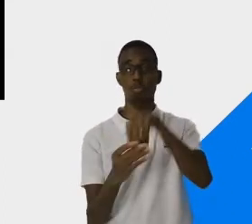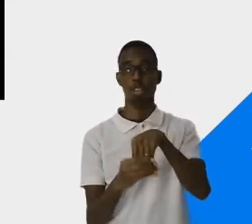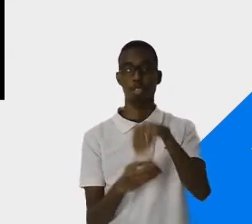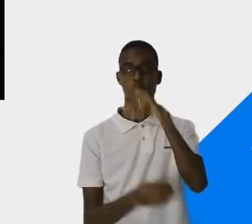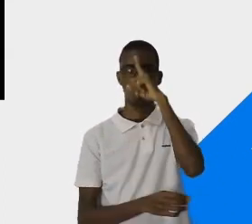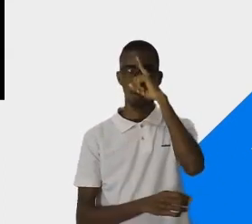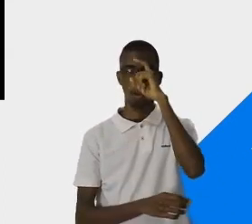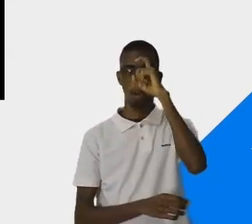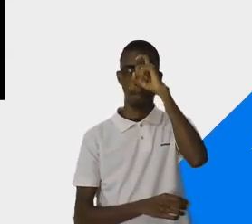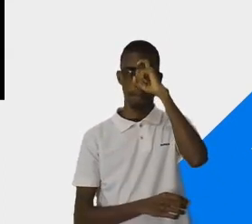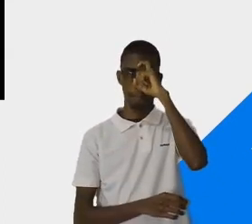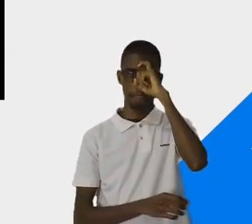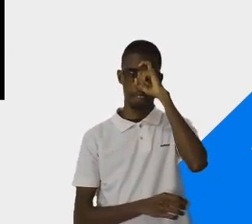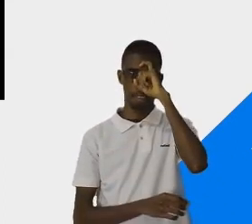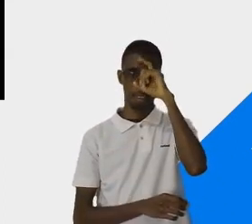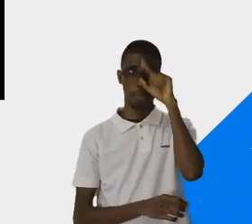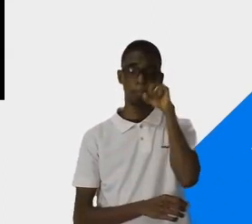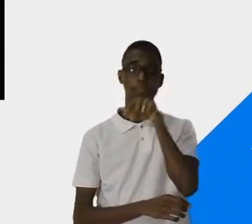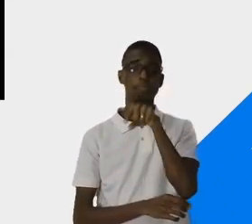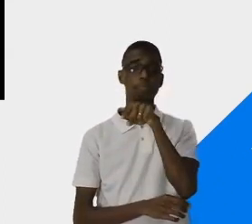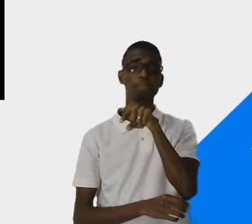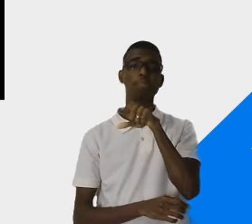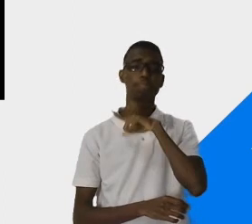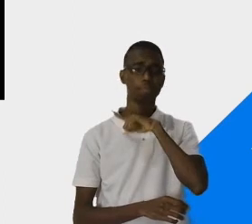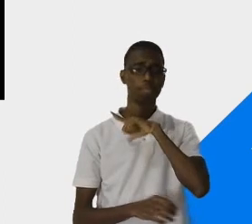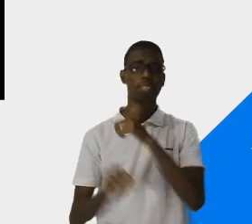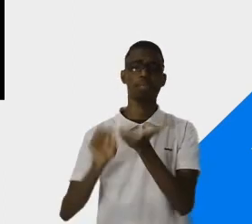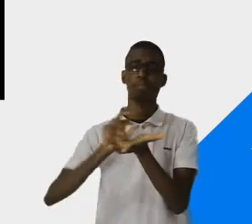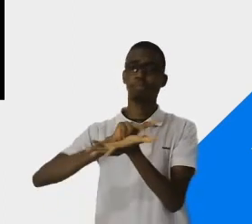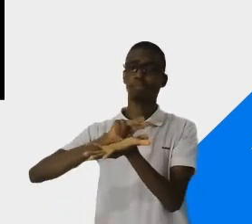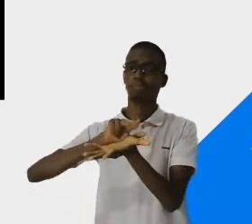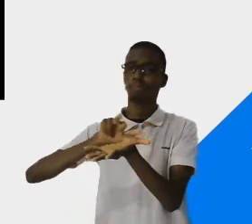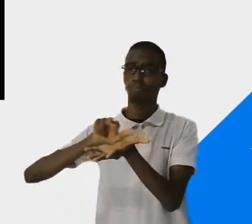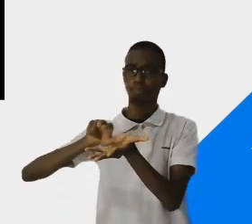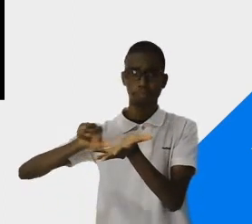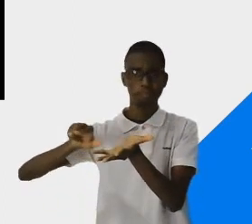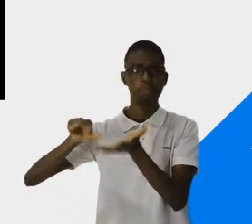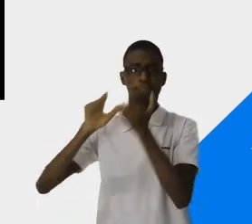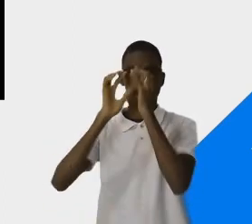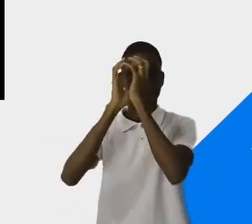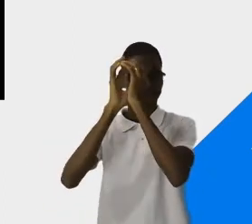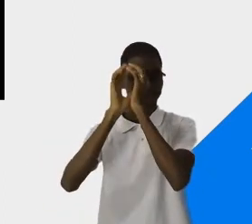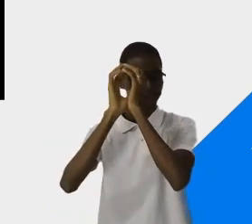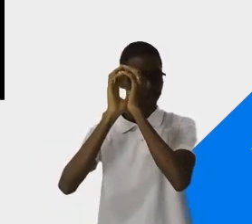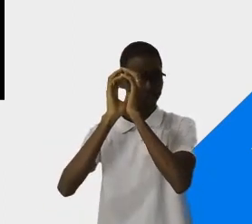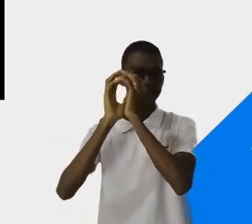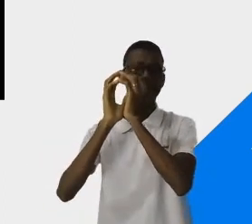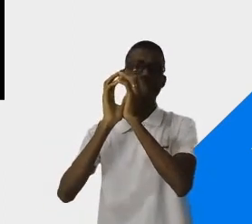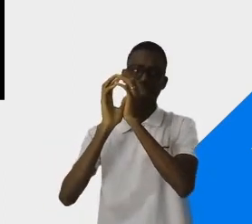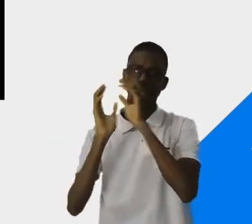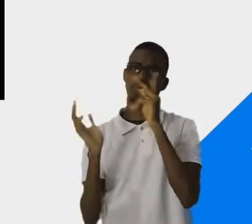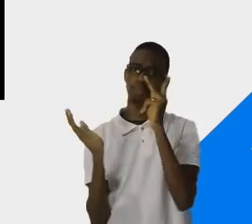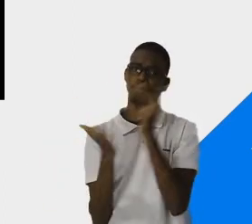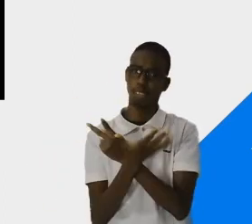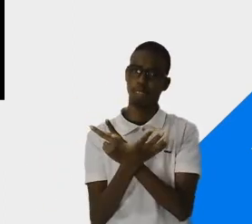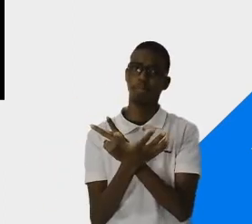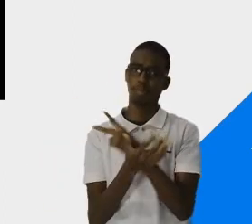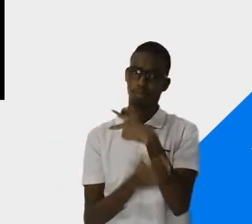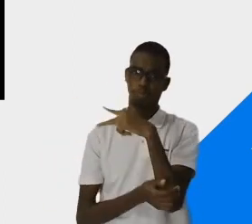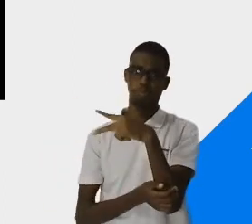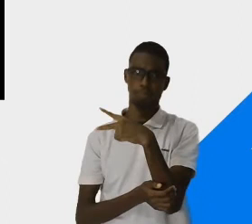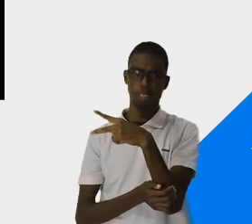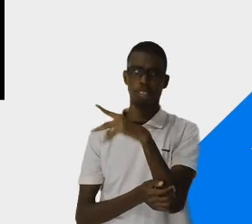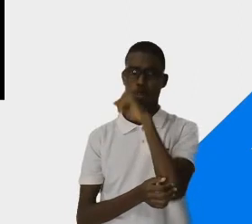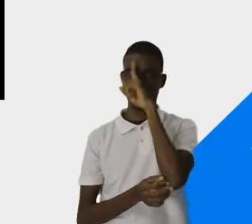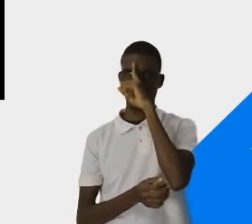nós temos diversas condições neurológicas e mentais que muitas vezes são comórbidas, né, no hospital universitário da Universidade Federal de